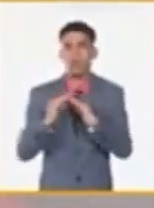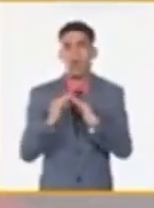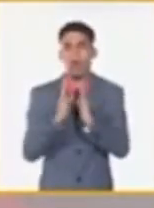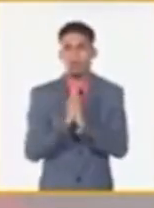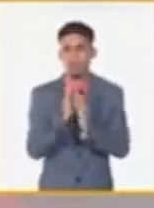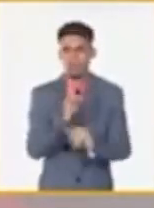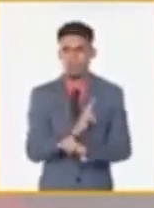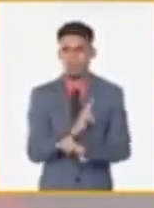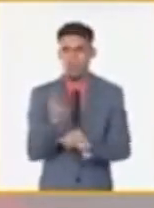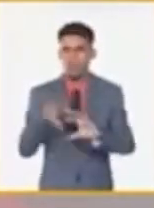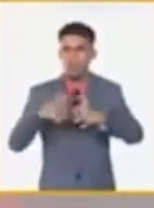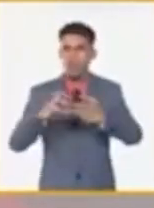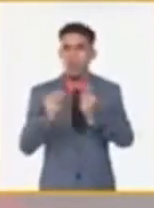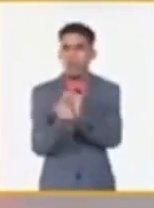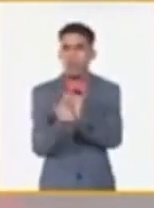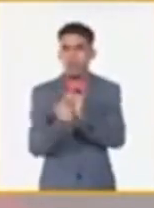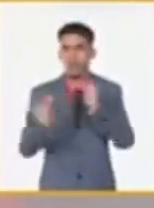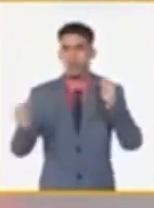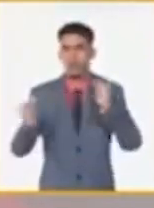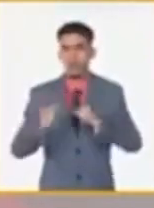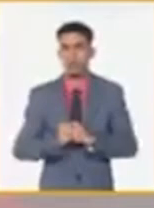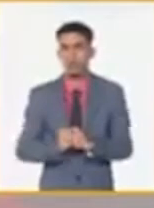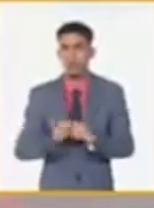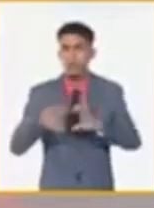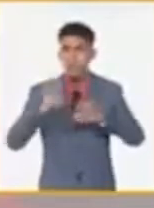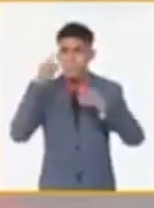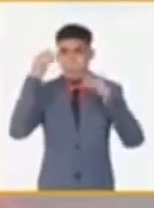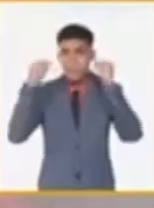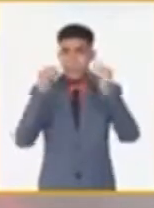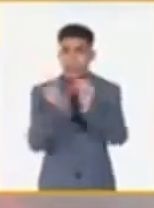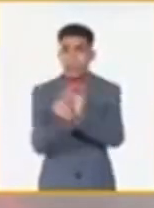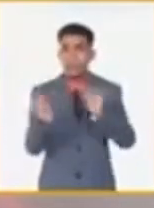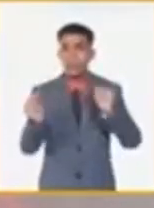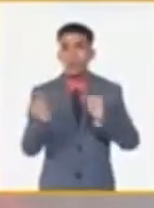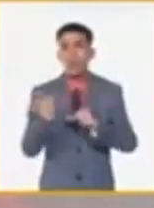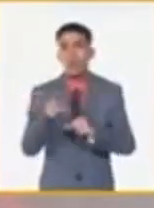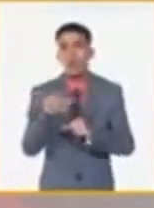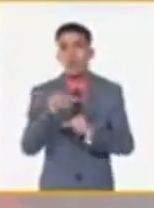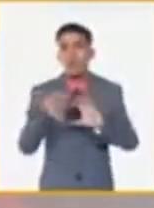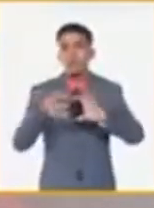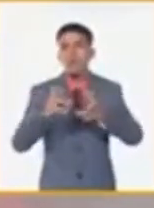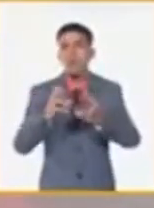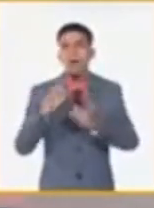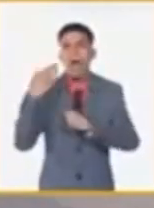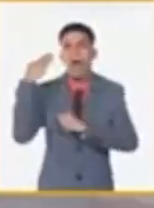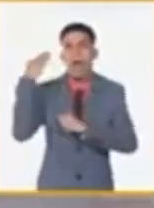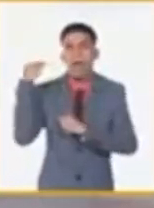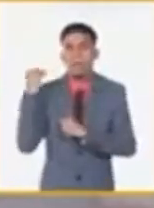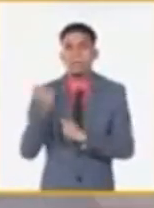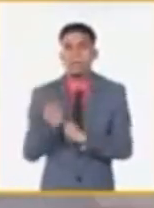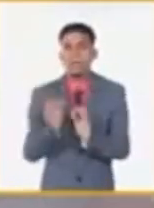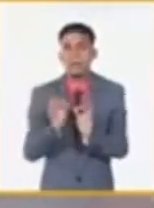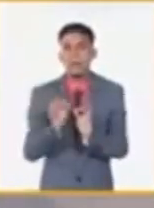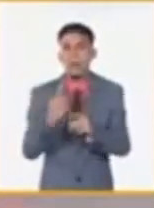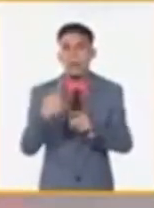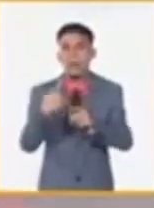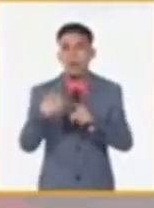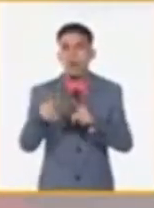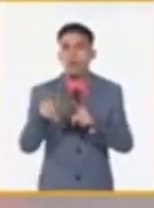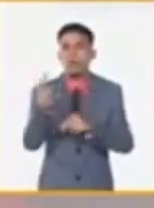la teolog de la Liber la teolog Liber una teoria teológica criada una academia